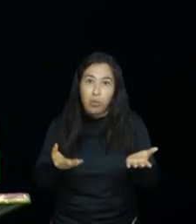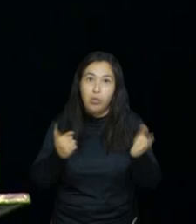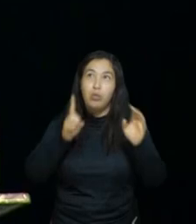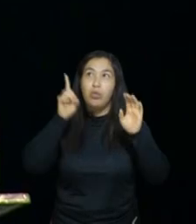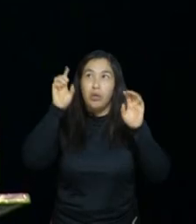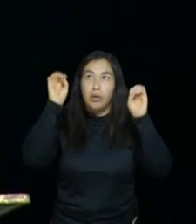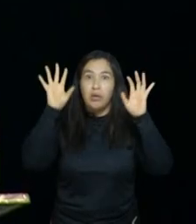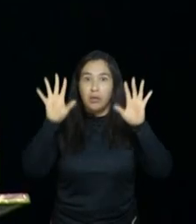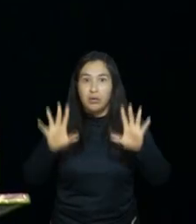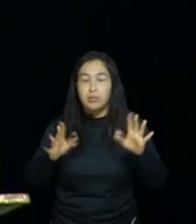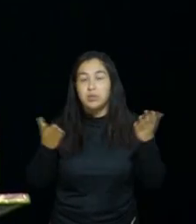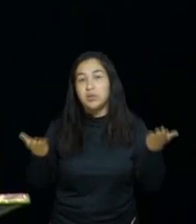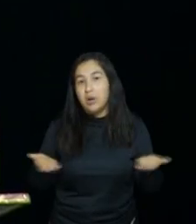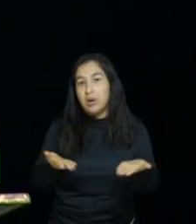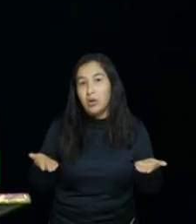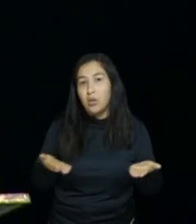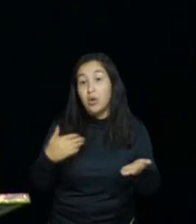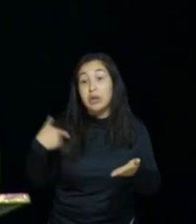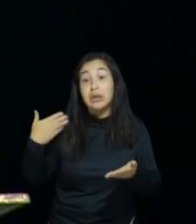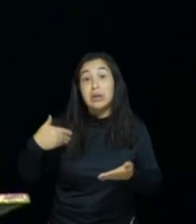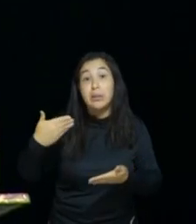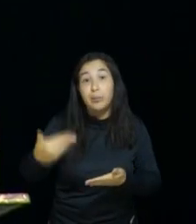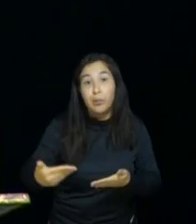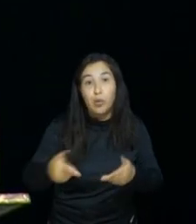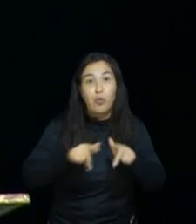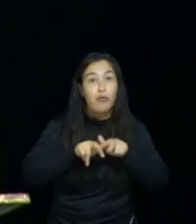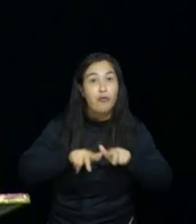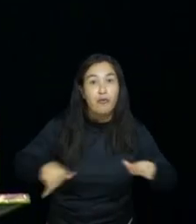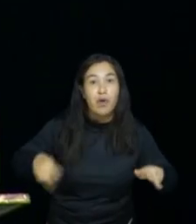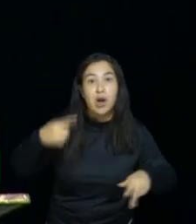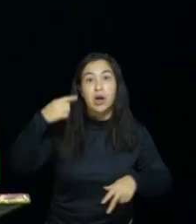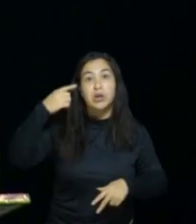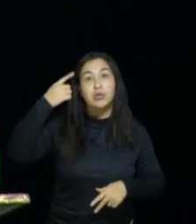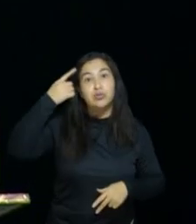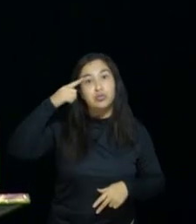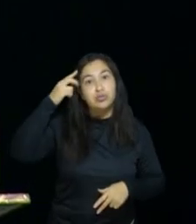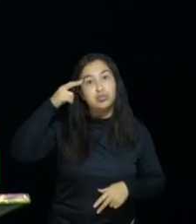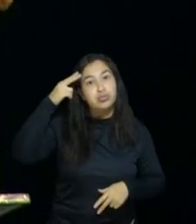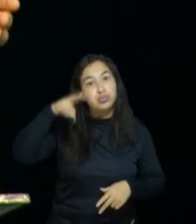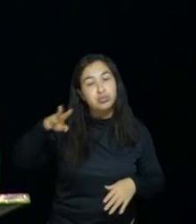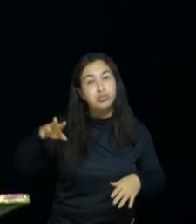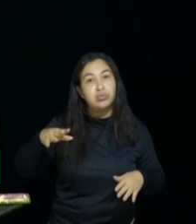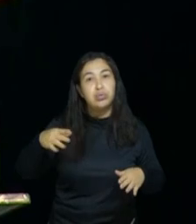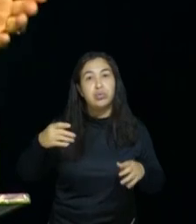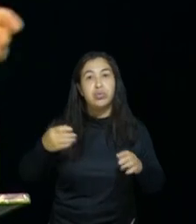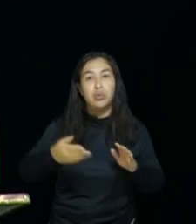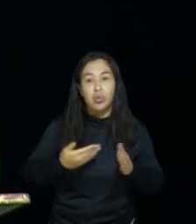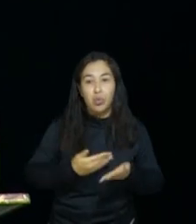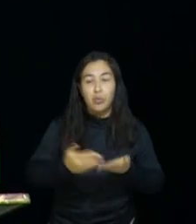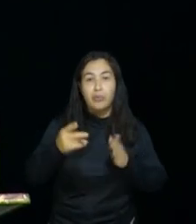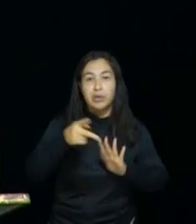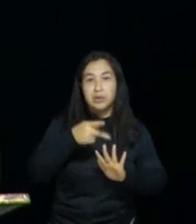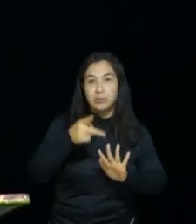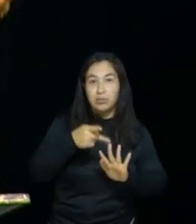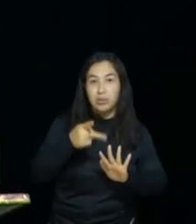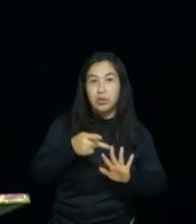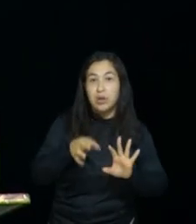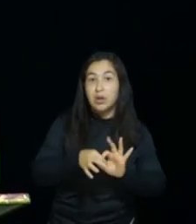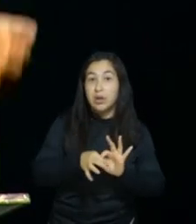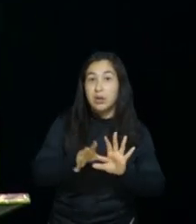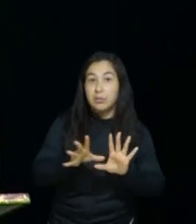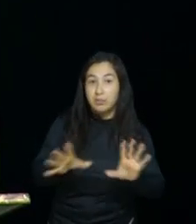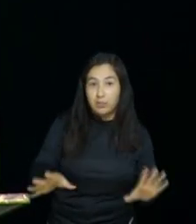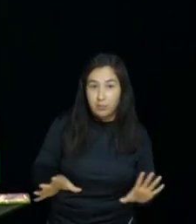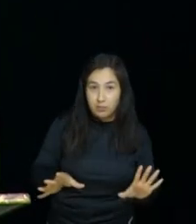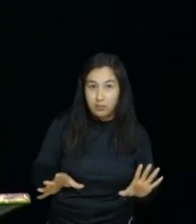que agora, depois aí, de vários dias, saiu então essa portaria aí que libera então os caminhões